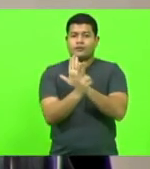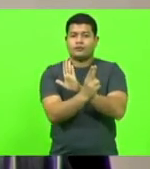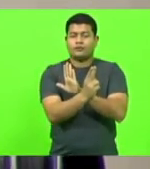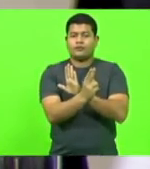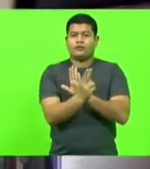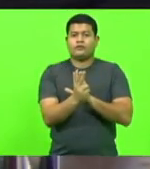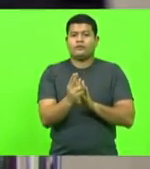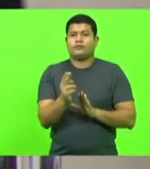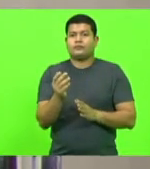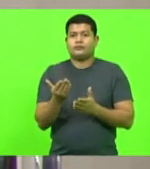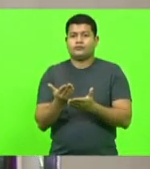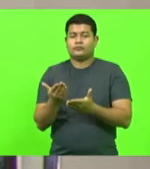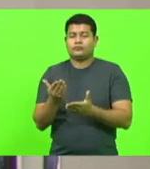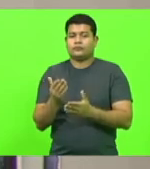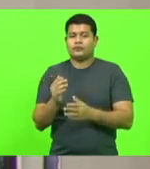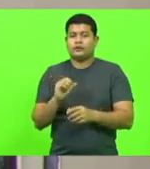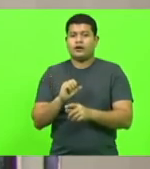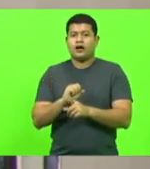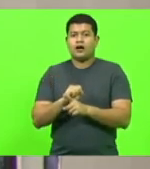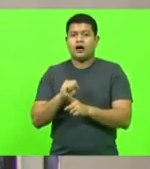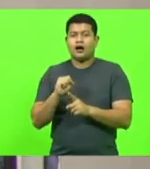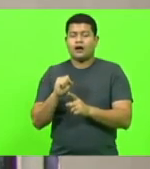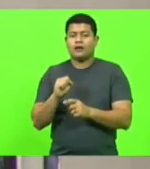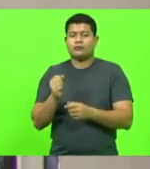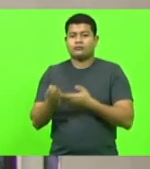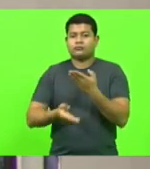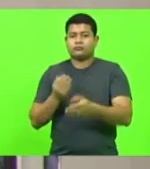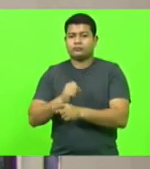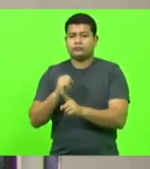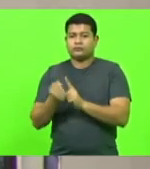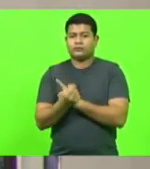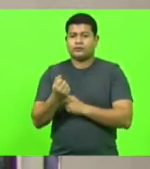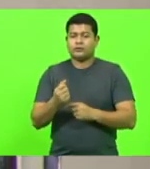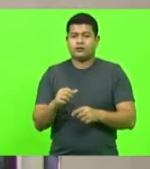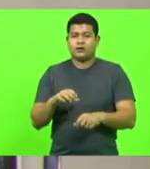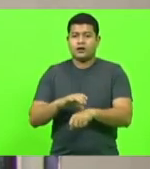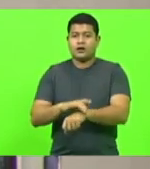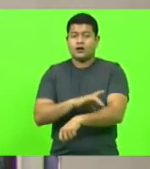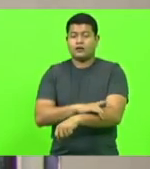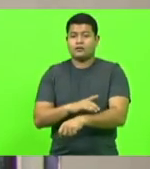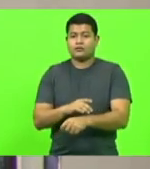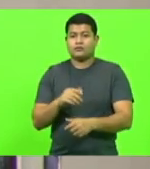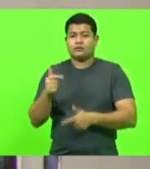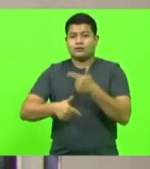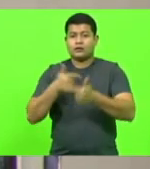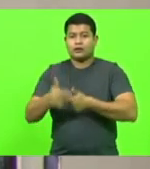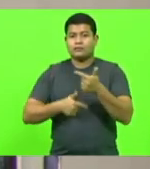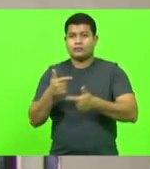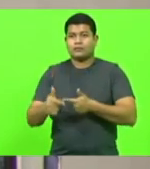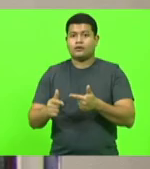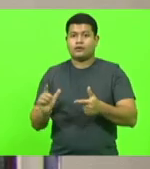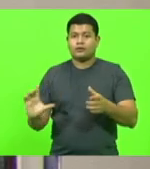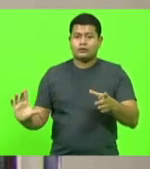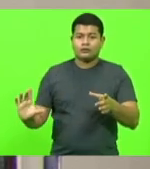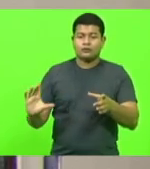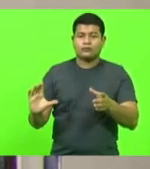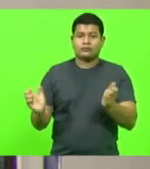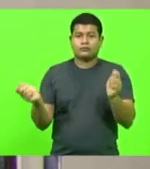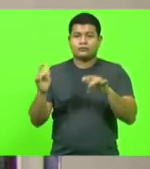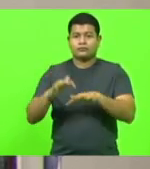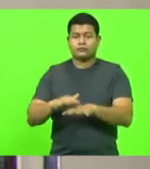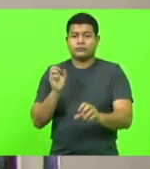do Serviço de Ação Social da Igreja do Evangelho Quadrangular para Serviço de Ação Social de Integração, Educação